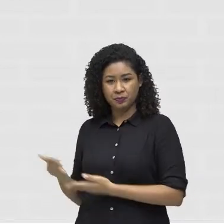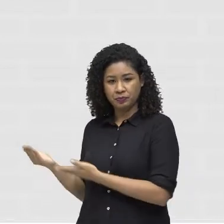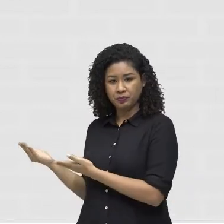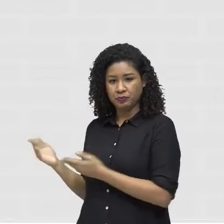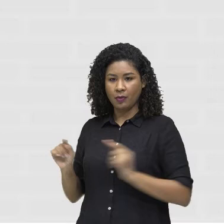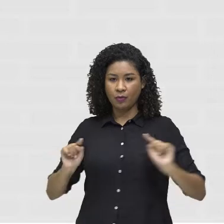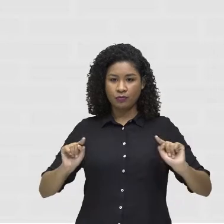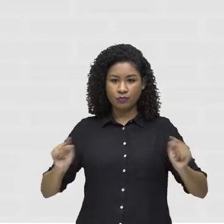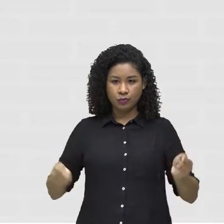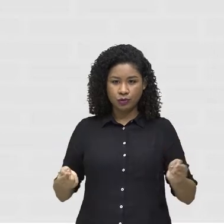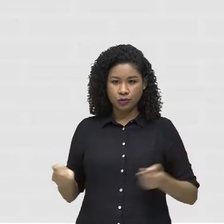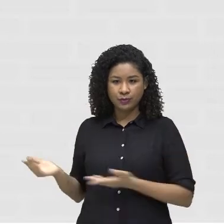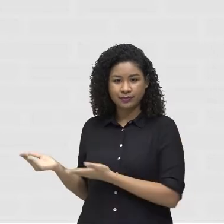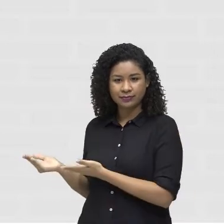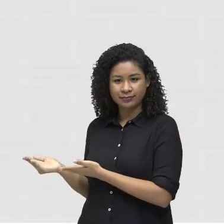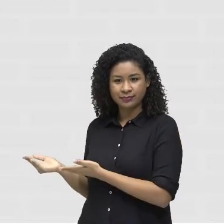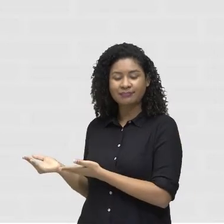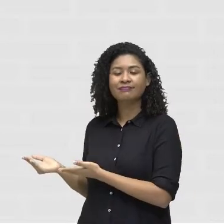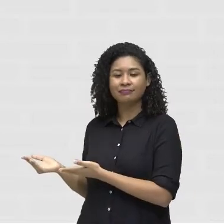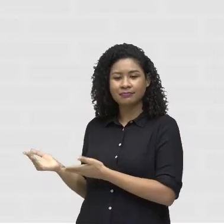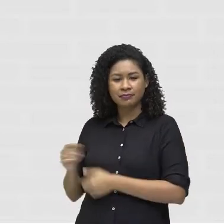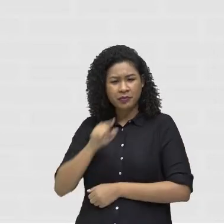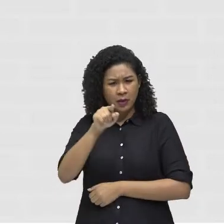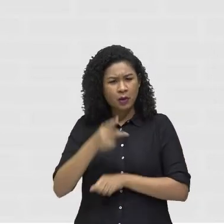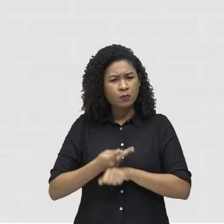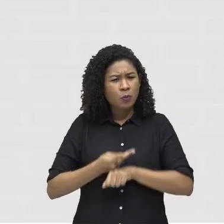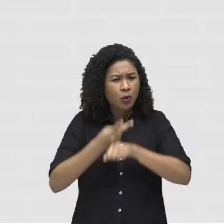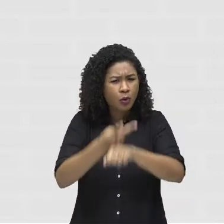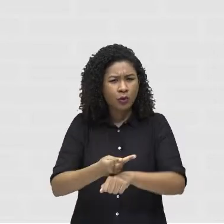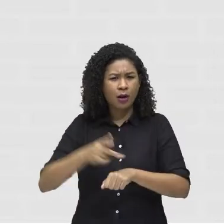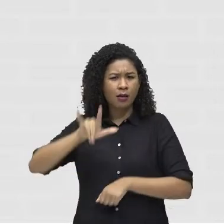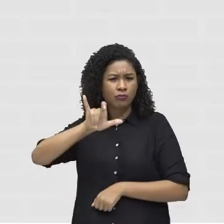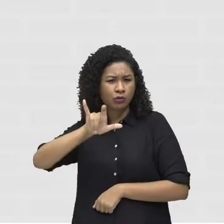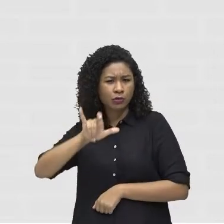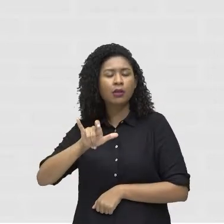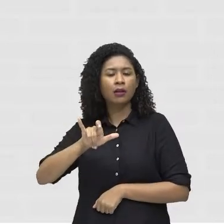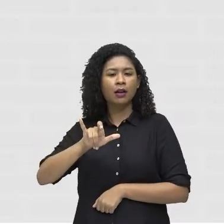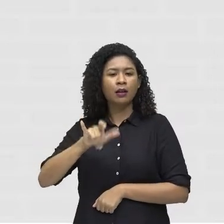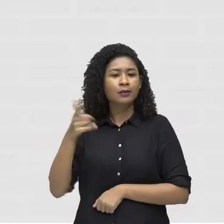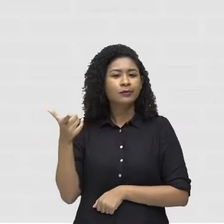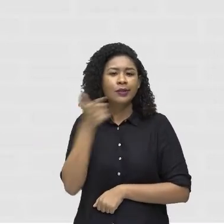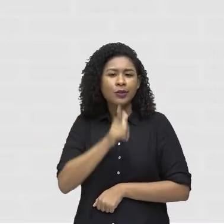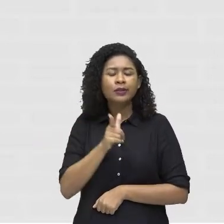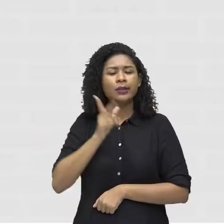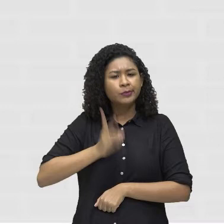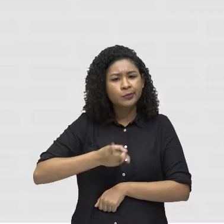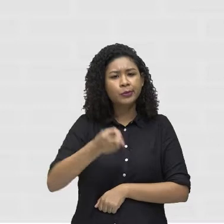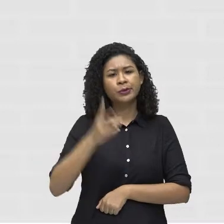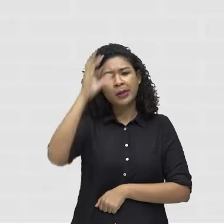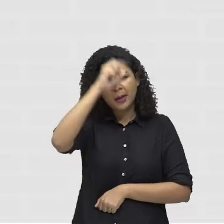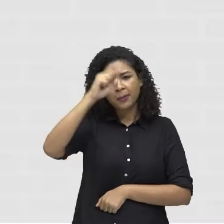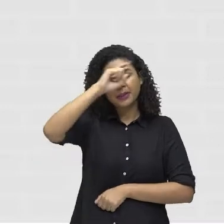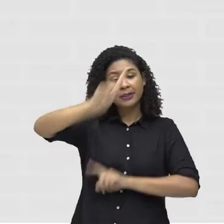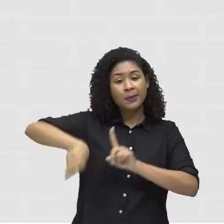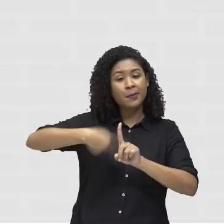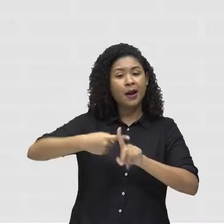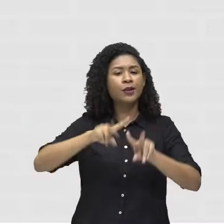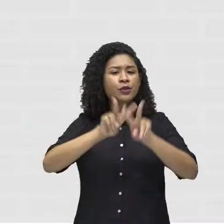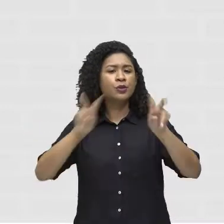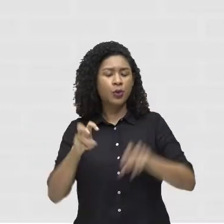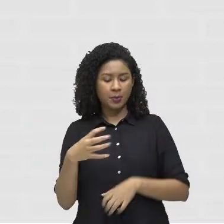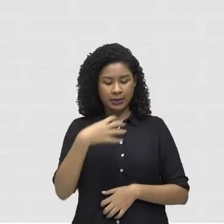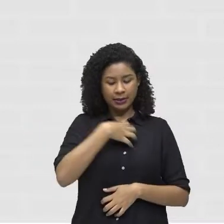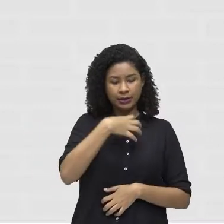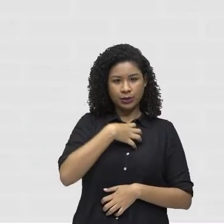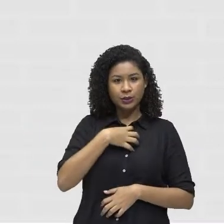pode procurar lá no Instagram e aí você pode continuar a desenvolver um pouquinho mais sobre isso, sobre a questão do sentir e do refletir. E a